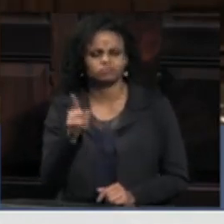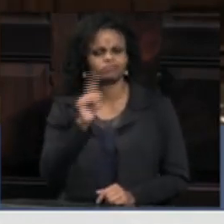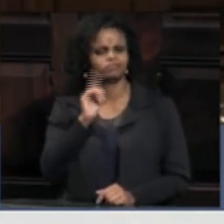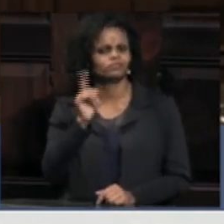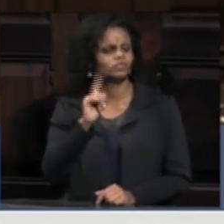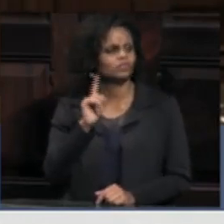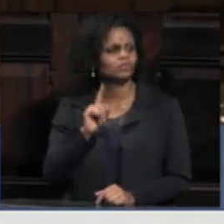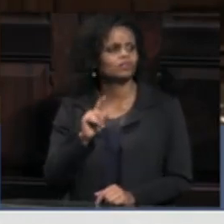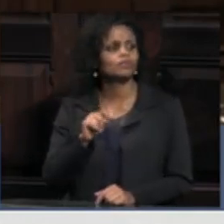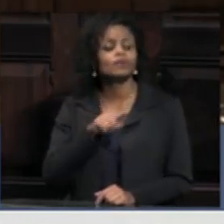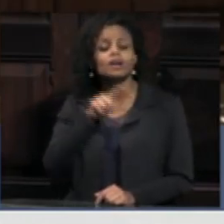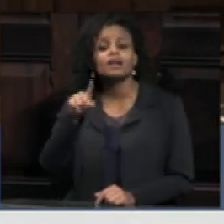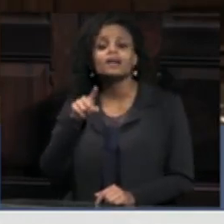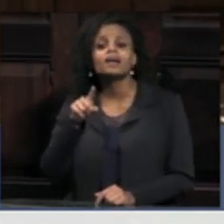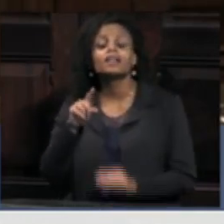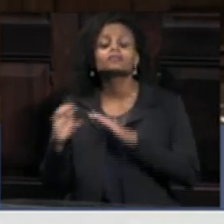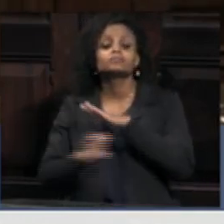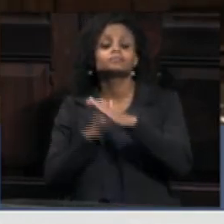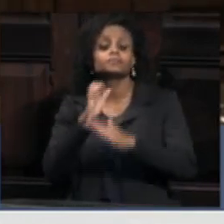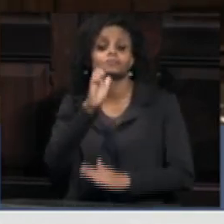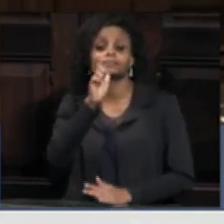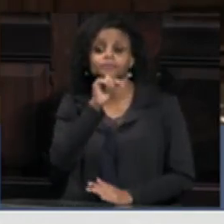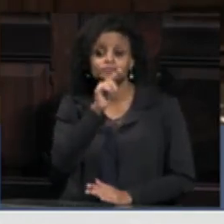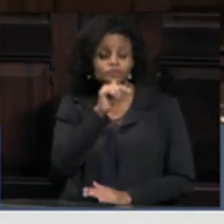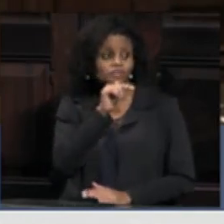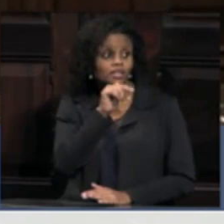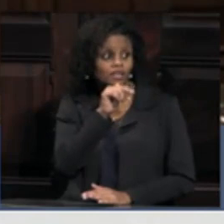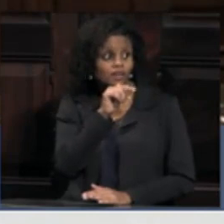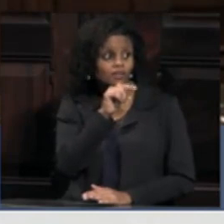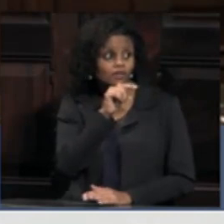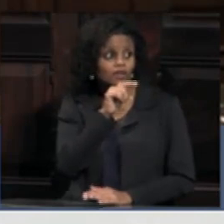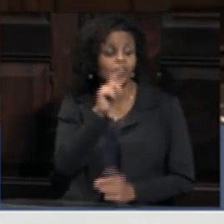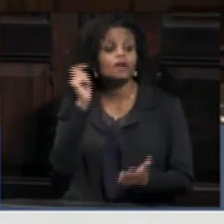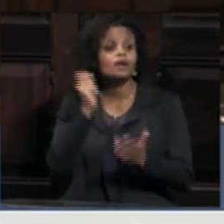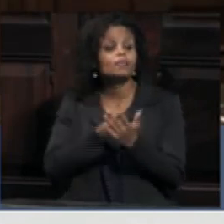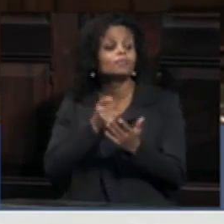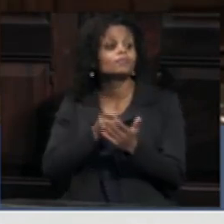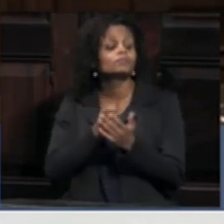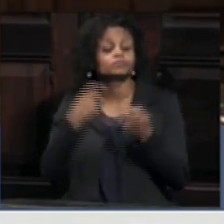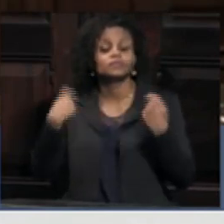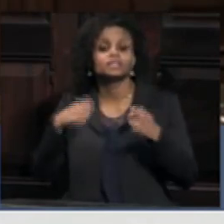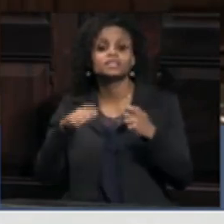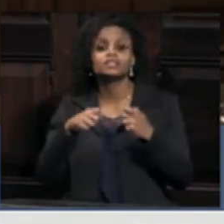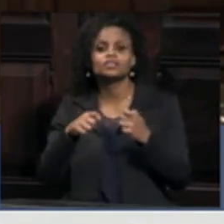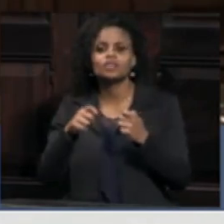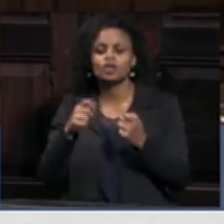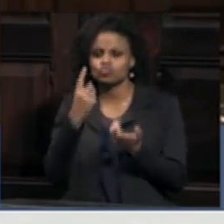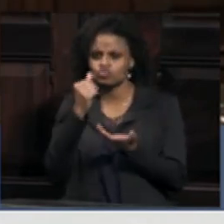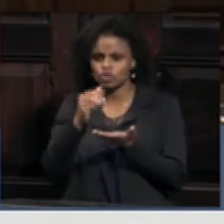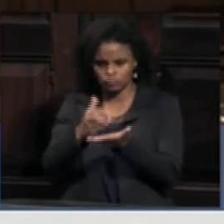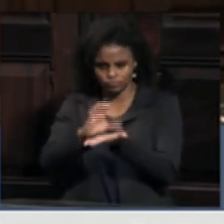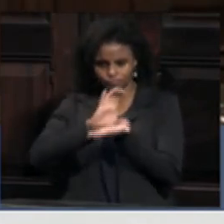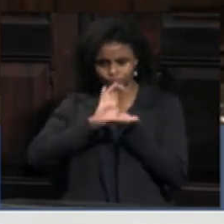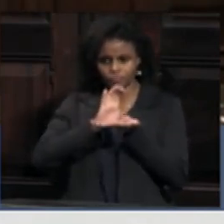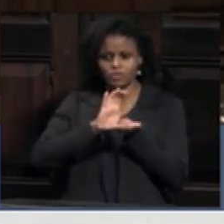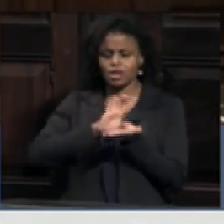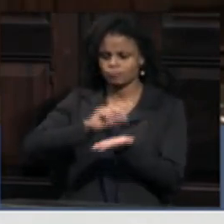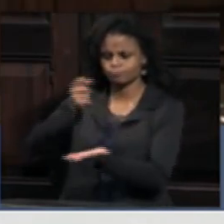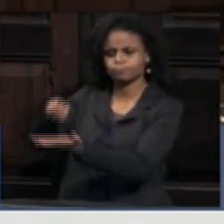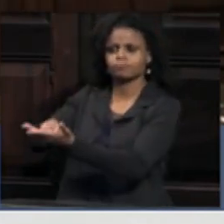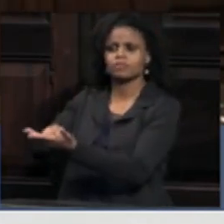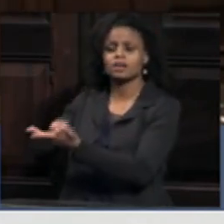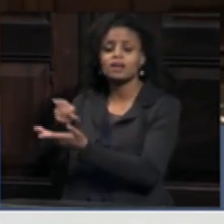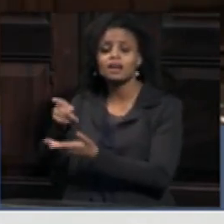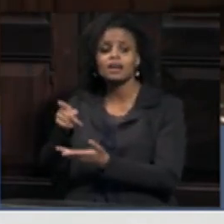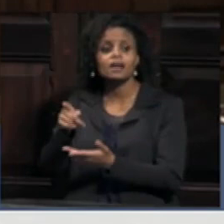SEDAI precisa aplicar o superávit que tiver no aumento da qualidade, que já é